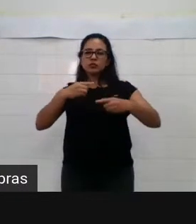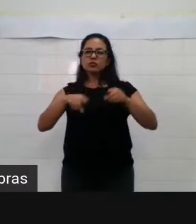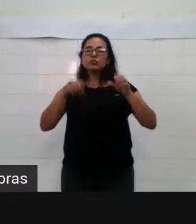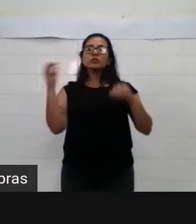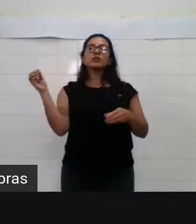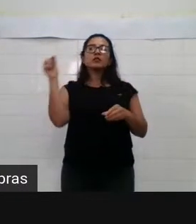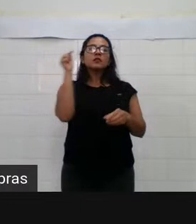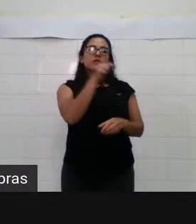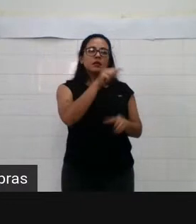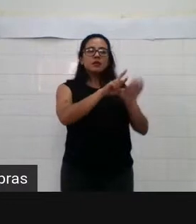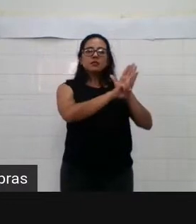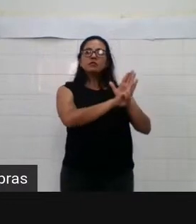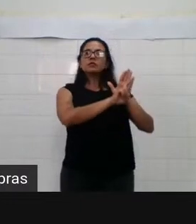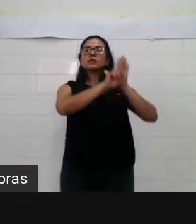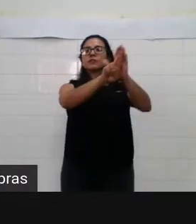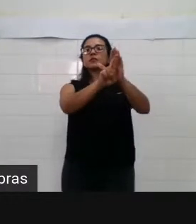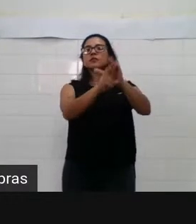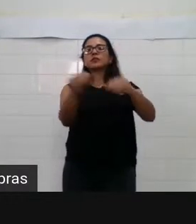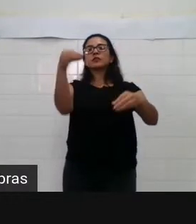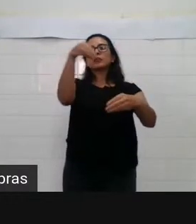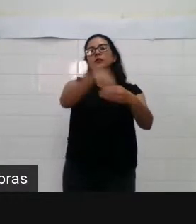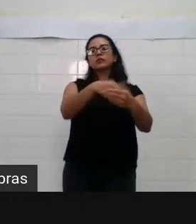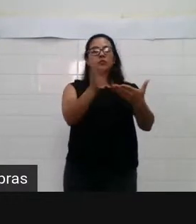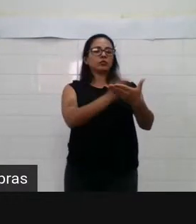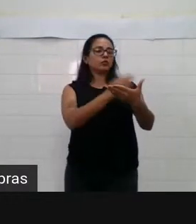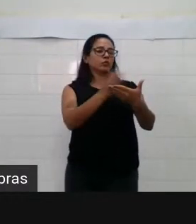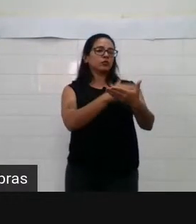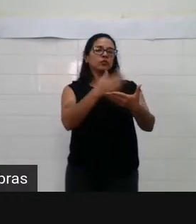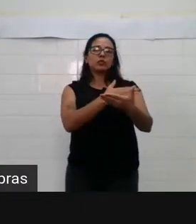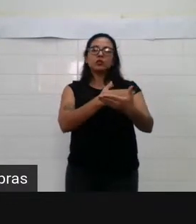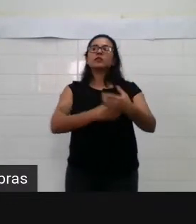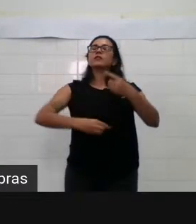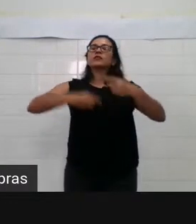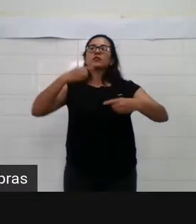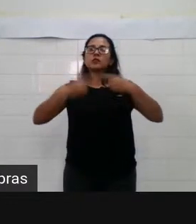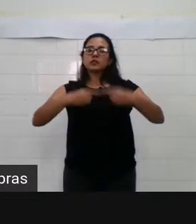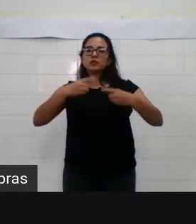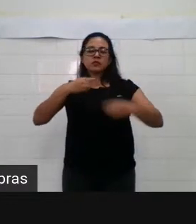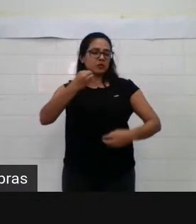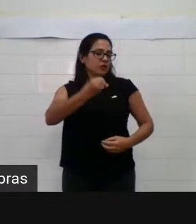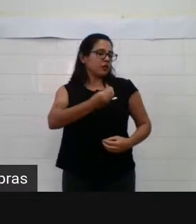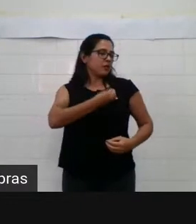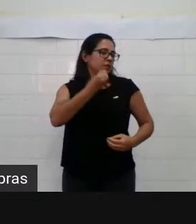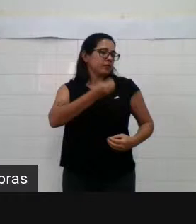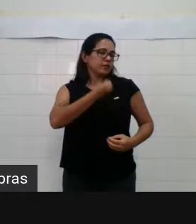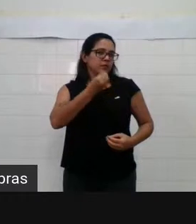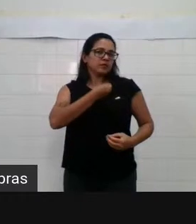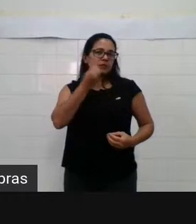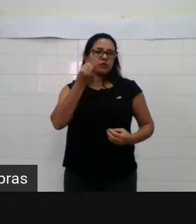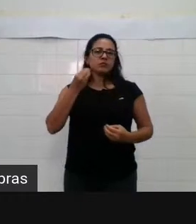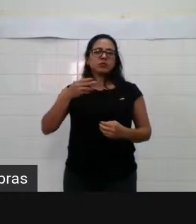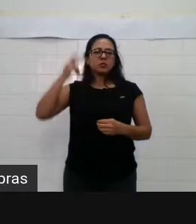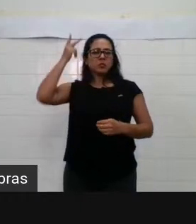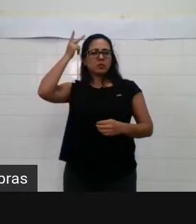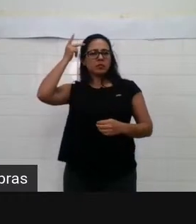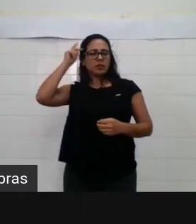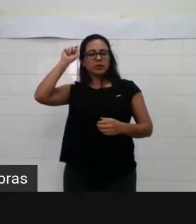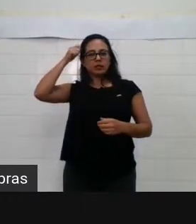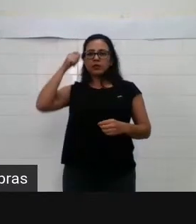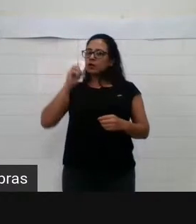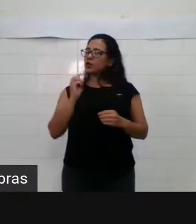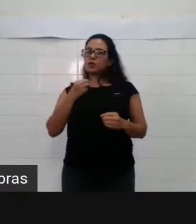dentro da ficção, que discute a existência de uma humanidade negra que não pode ser